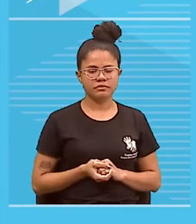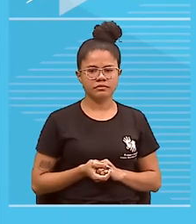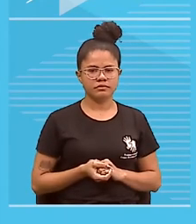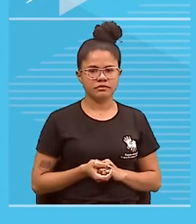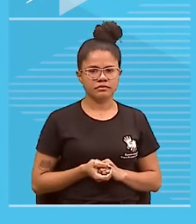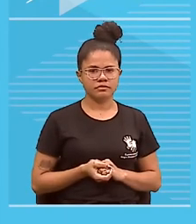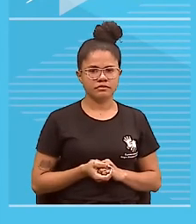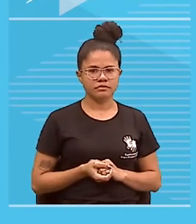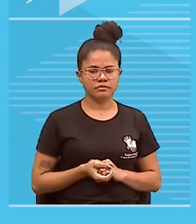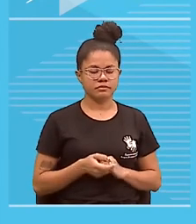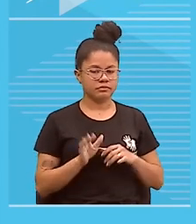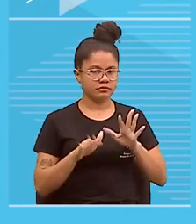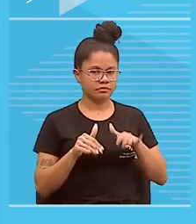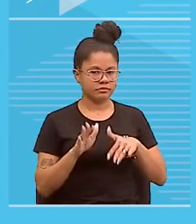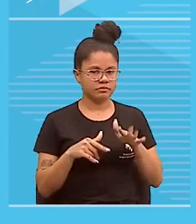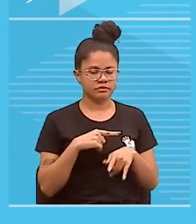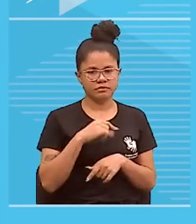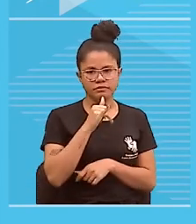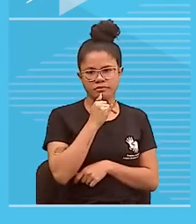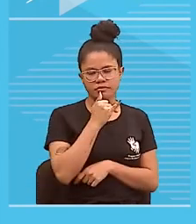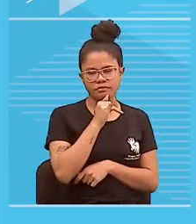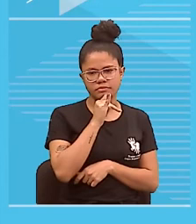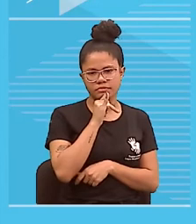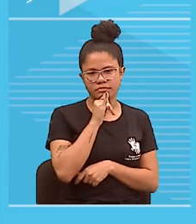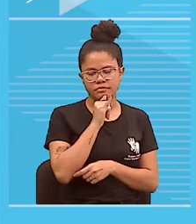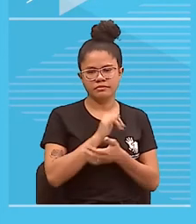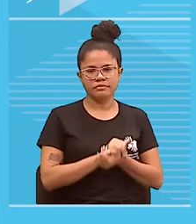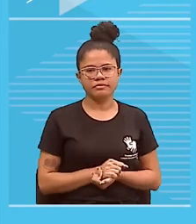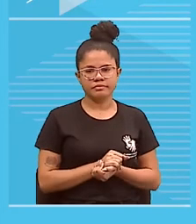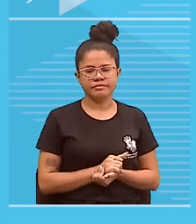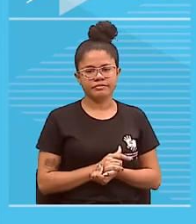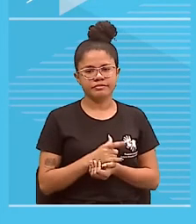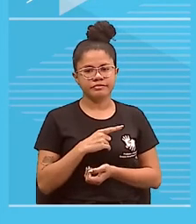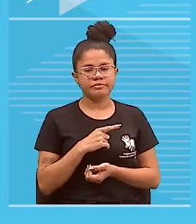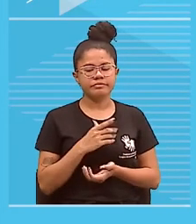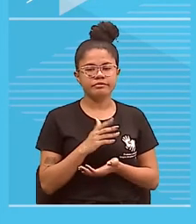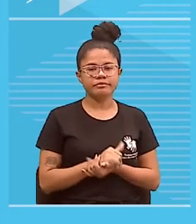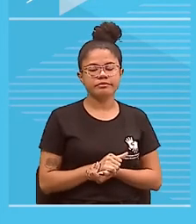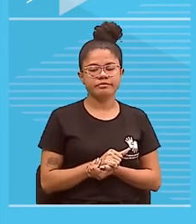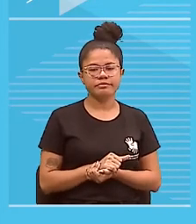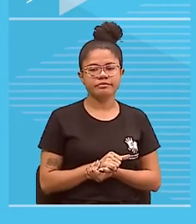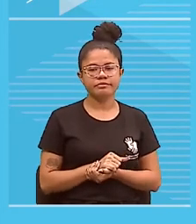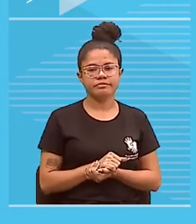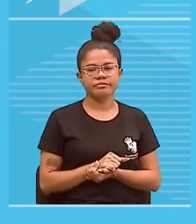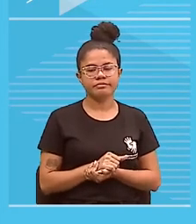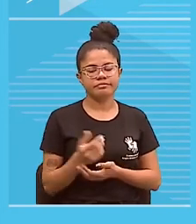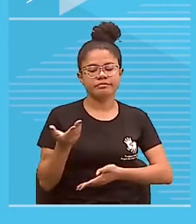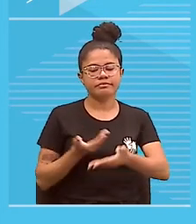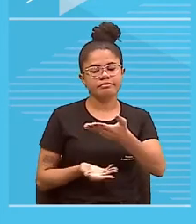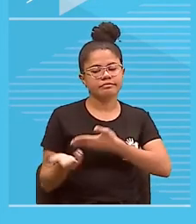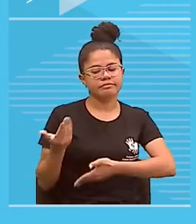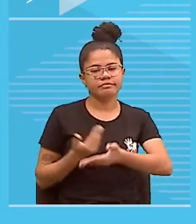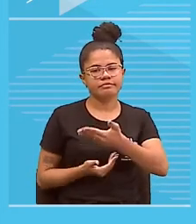geralmente para você por exemplo ter um outro você está em um relacionamento e você quer